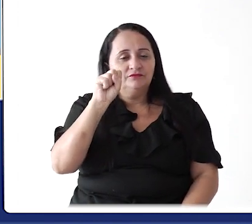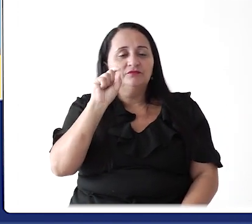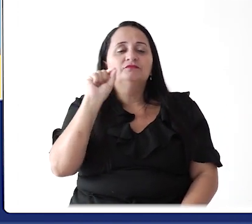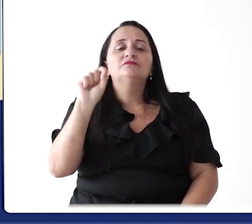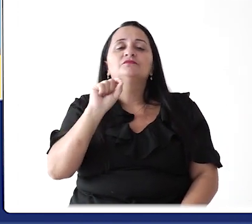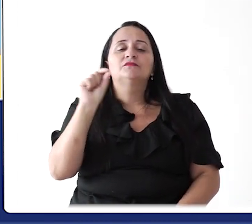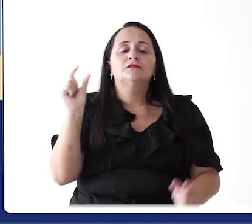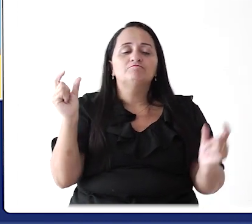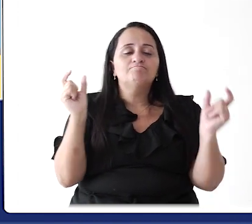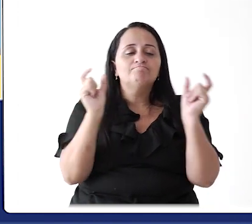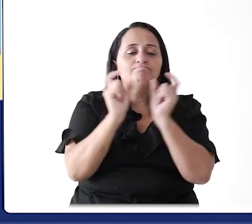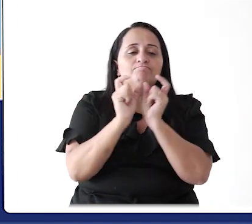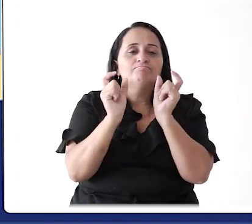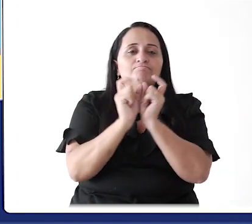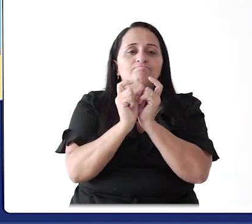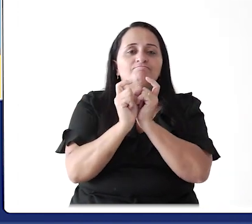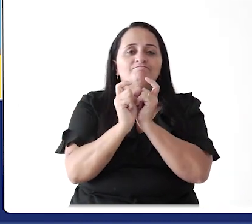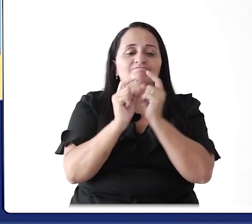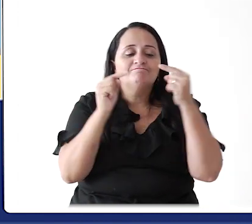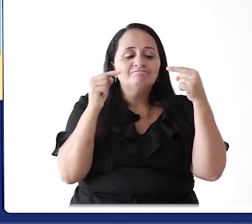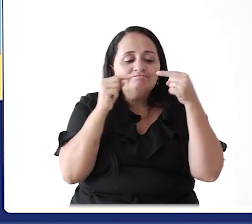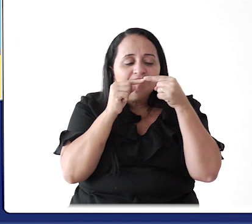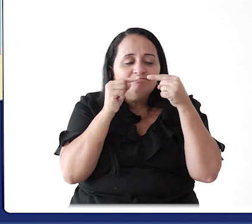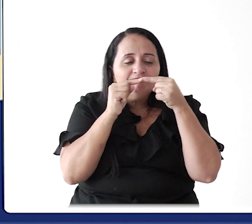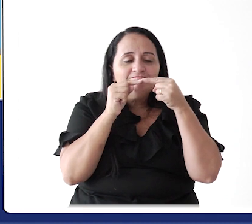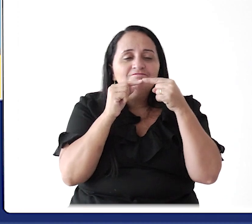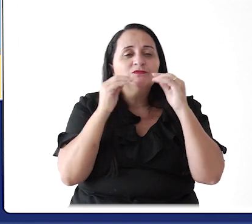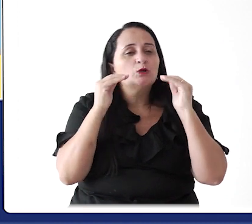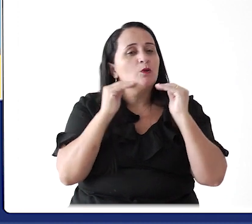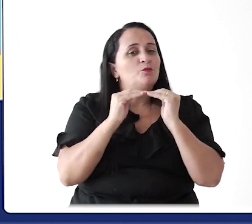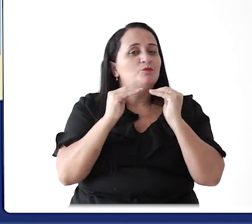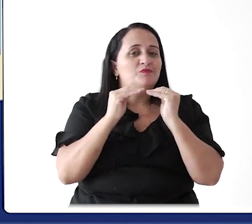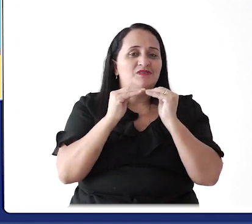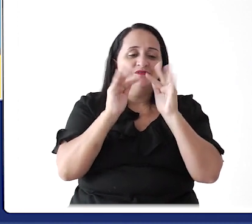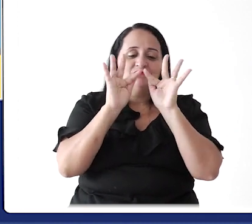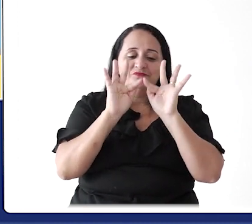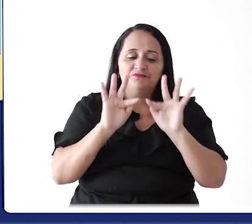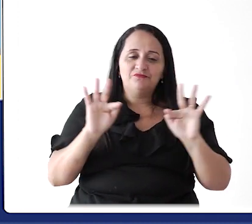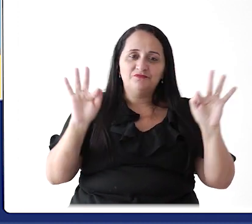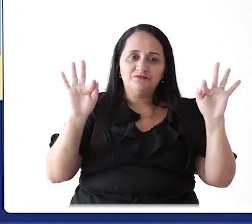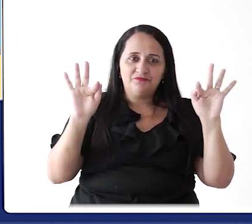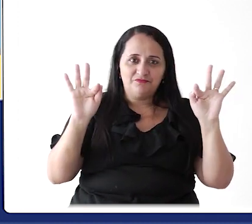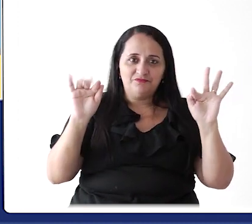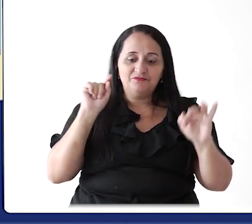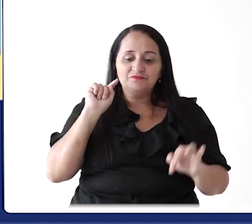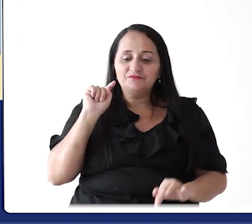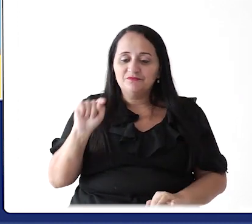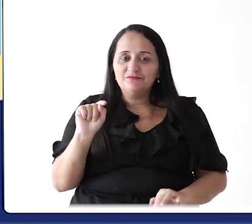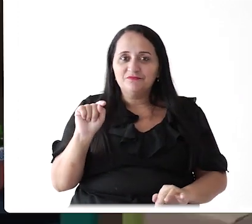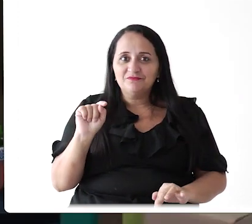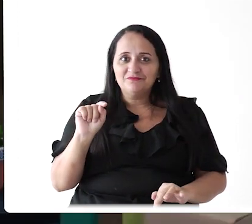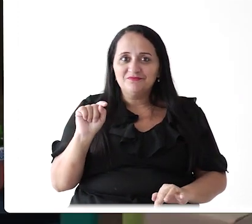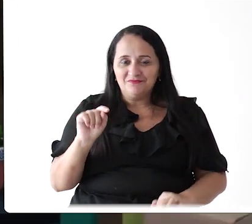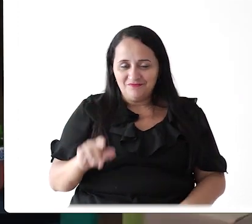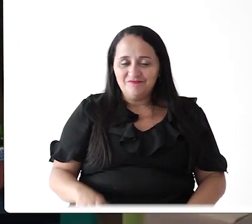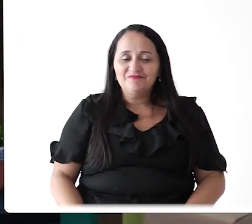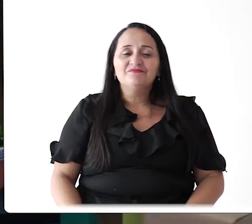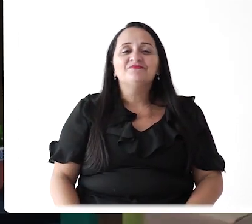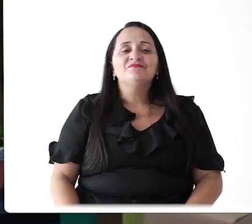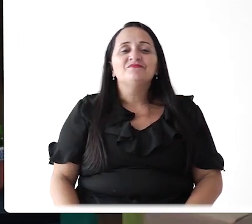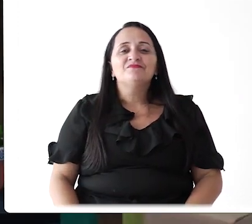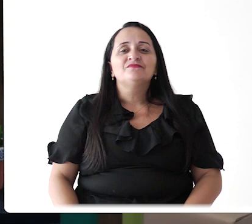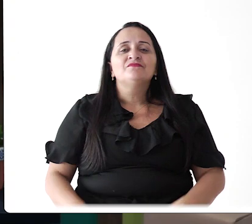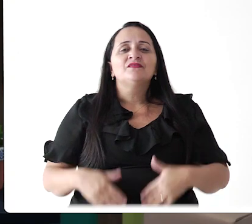conexão entre as palavras, nas frases e nos parágrafos. Então,